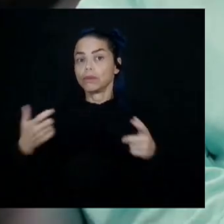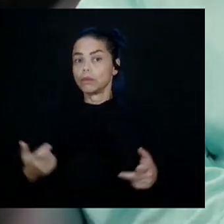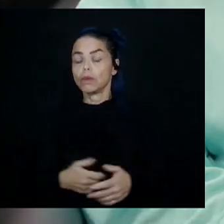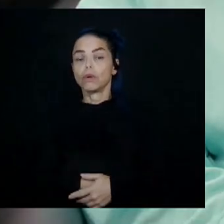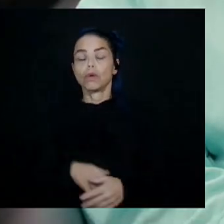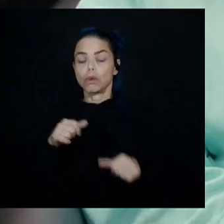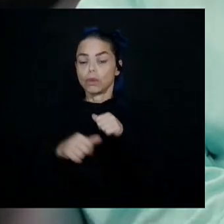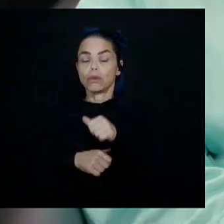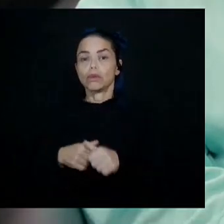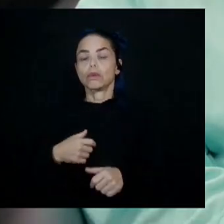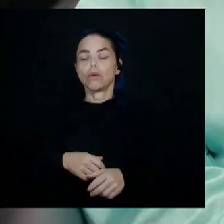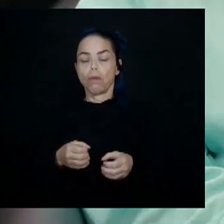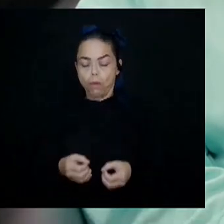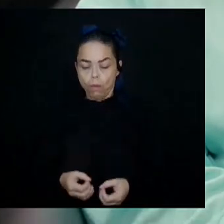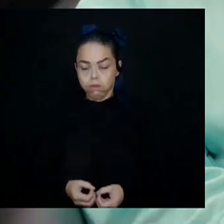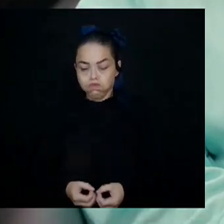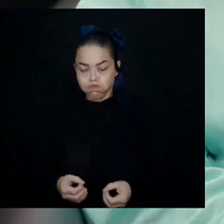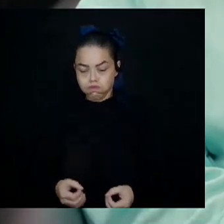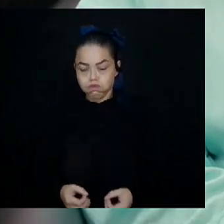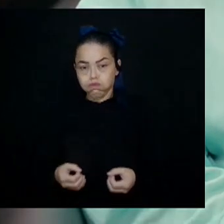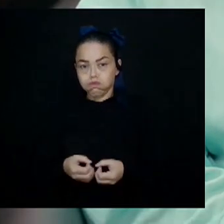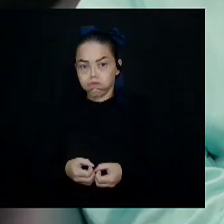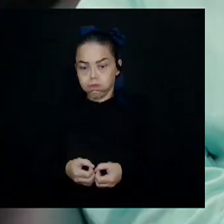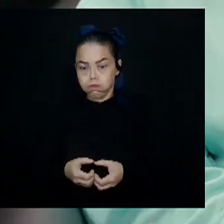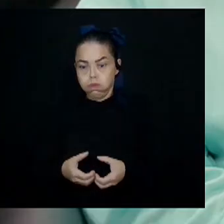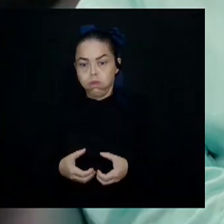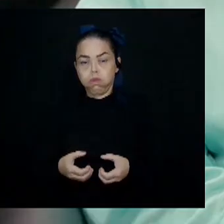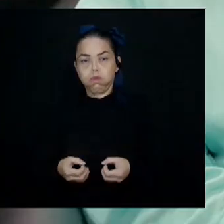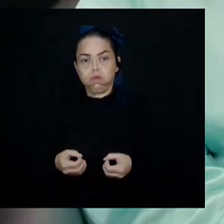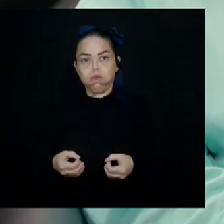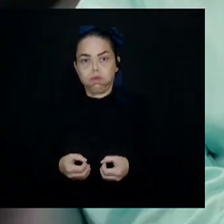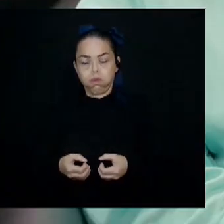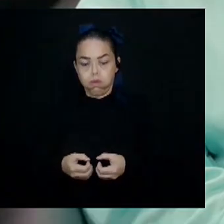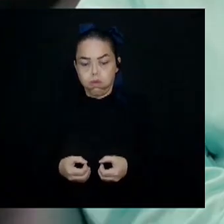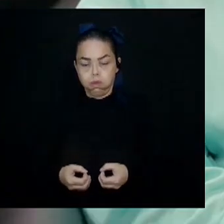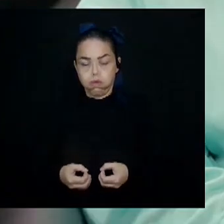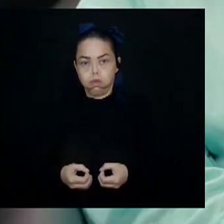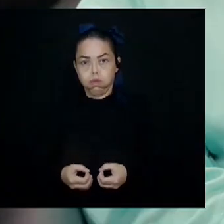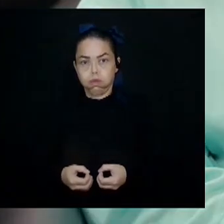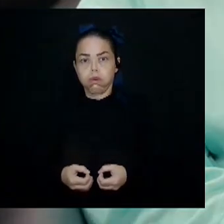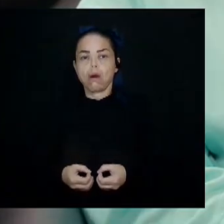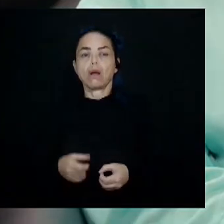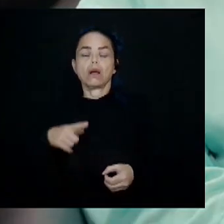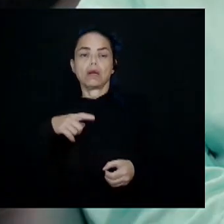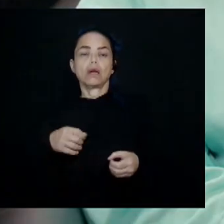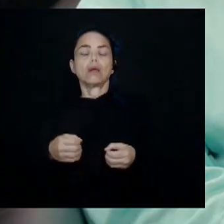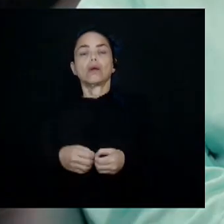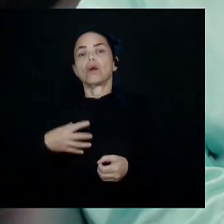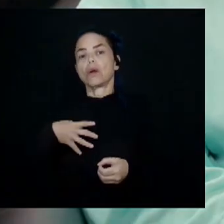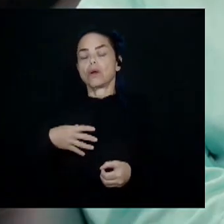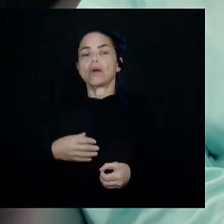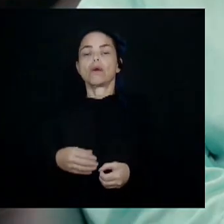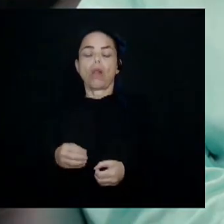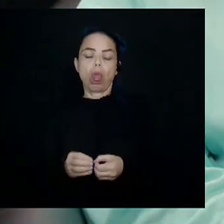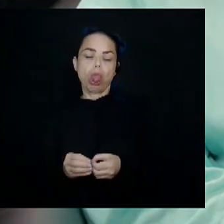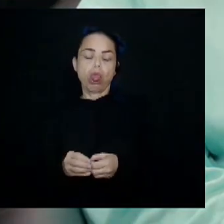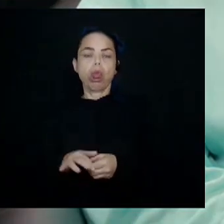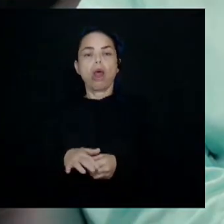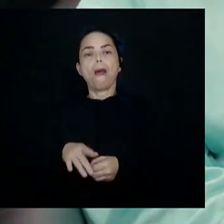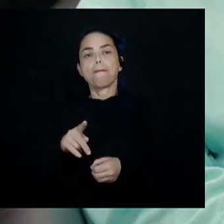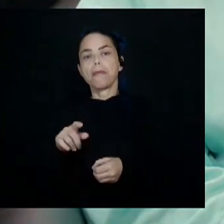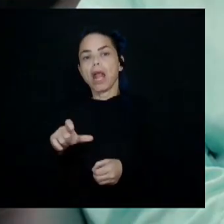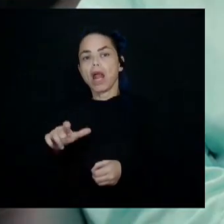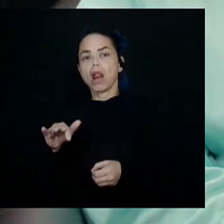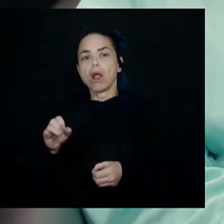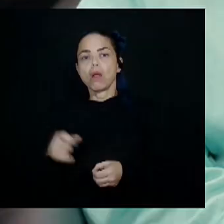testículo começa a aumentar de tamanho, também começam a aparecer pelos na região genital, no